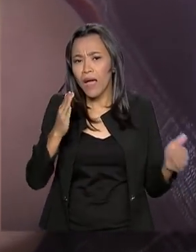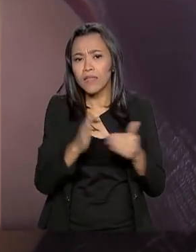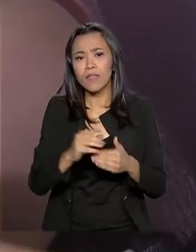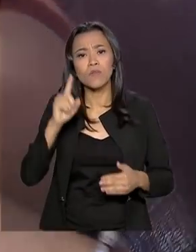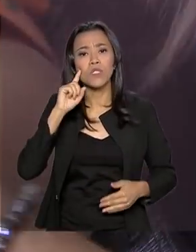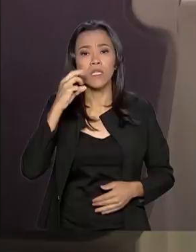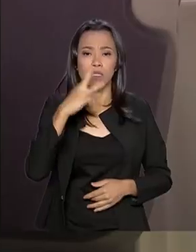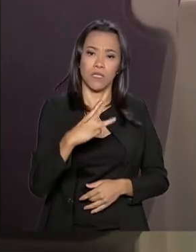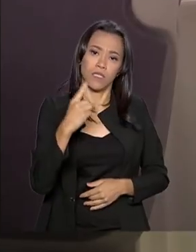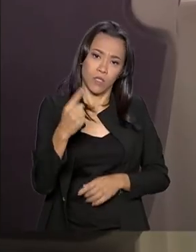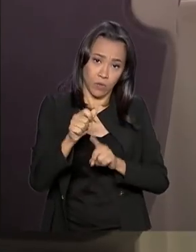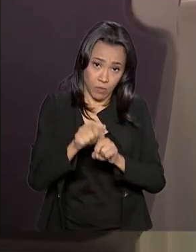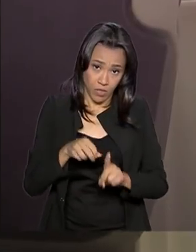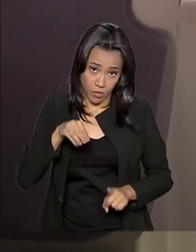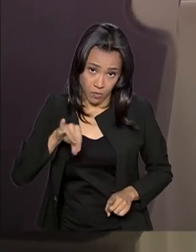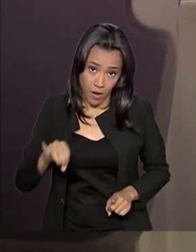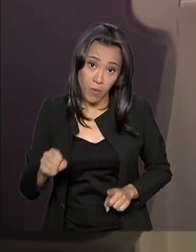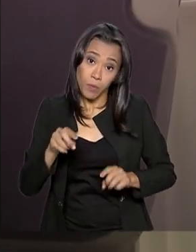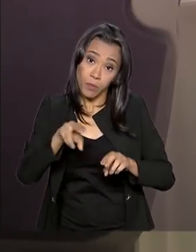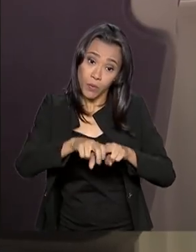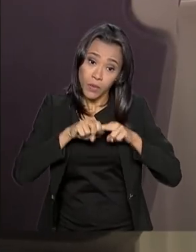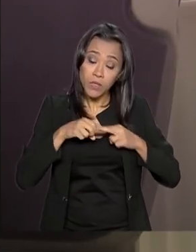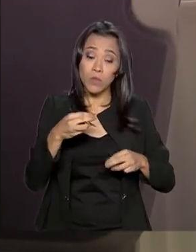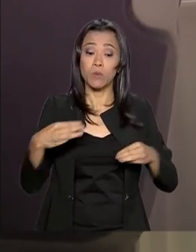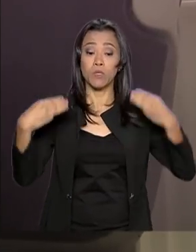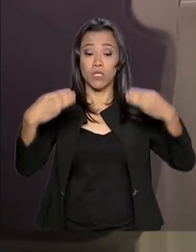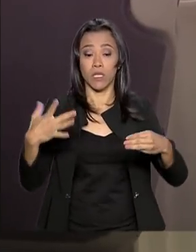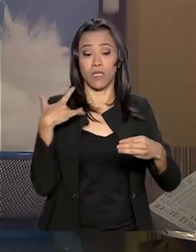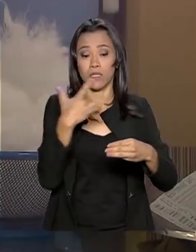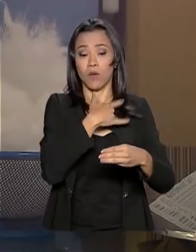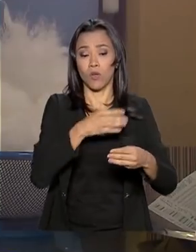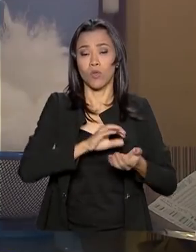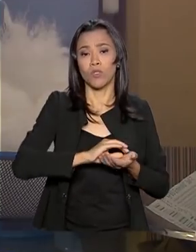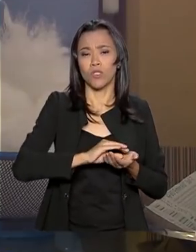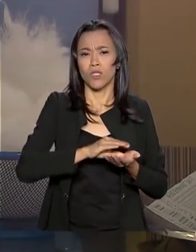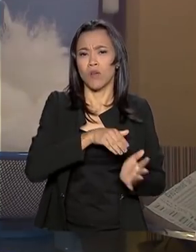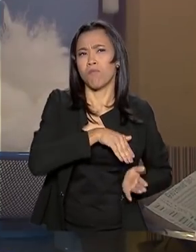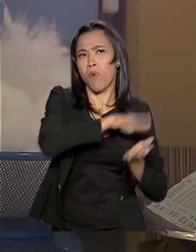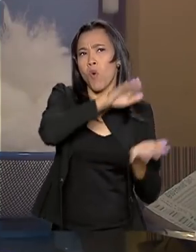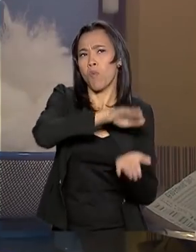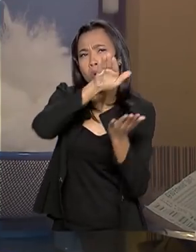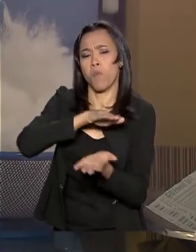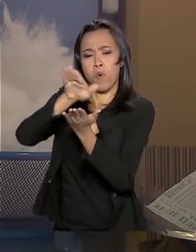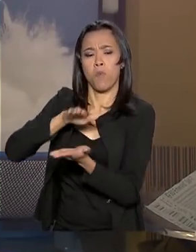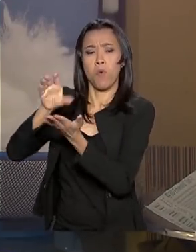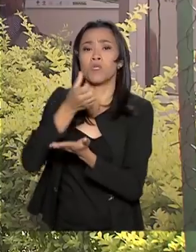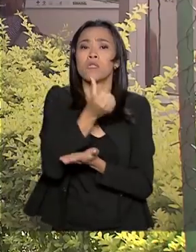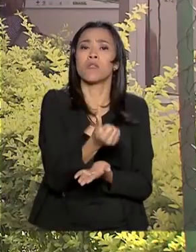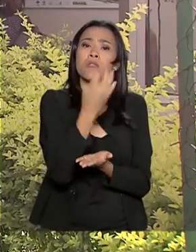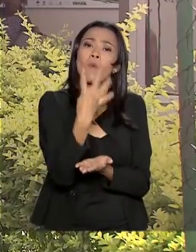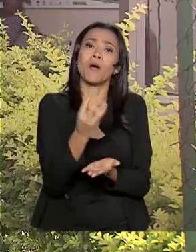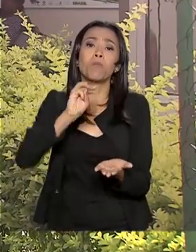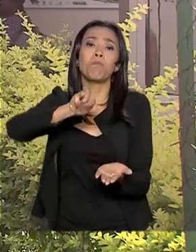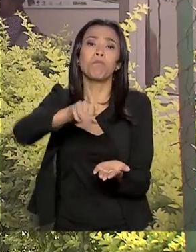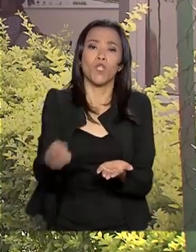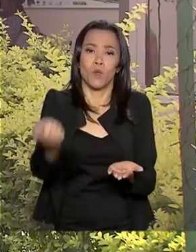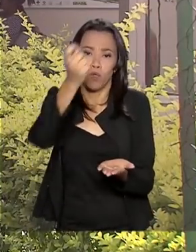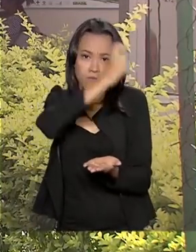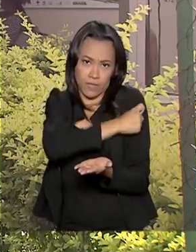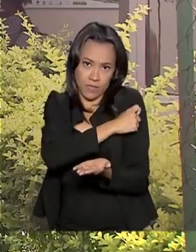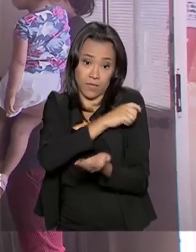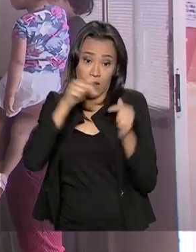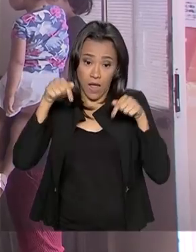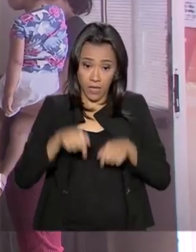Para isso, o Ministério da Saúde enviou aos estados cerca de 64 milhões de doses de vacina. Neste posto de saúde